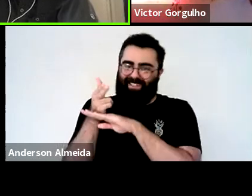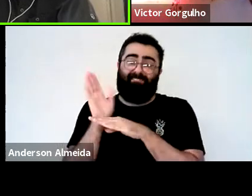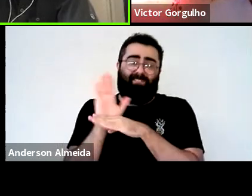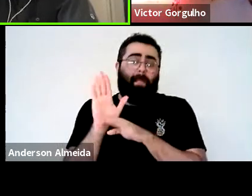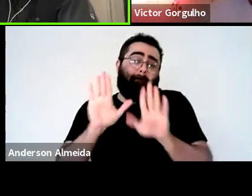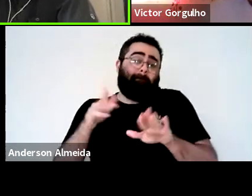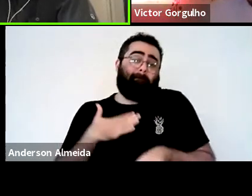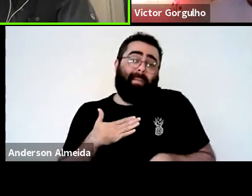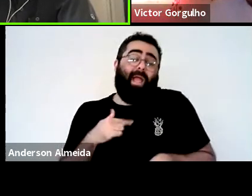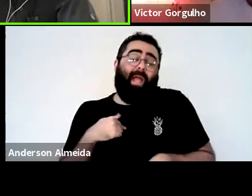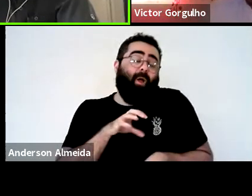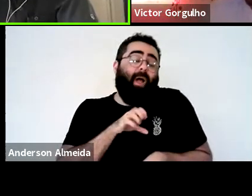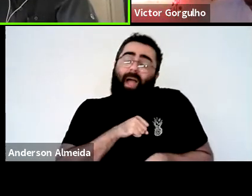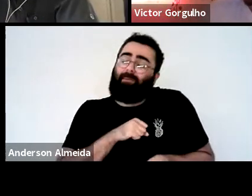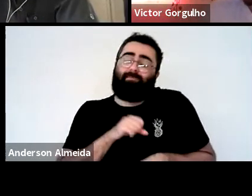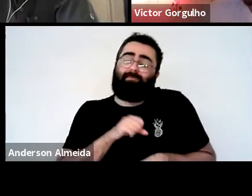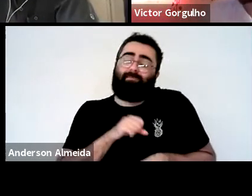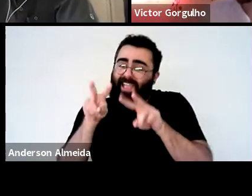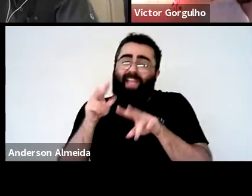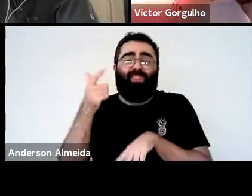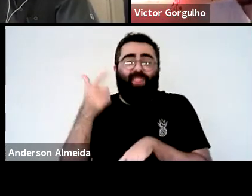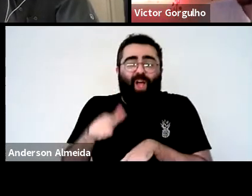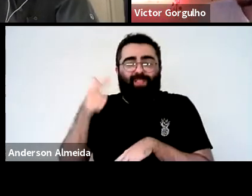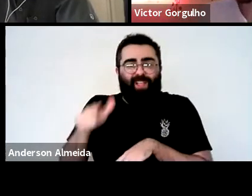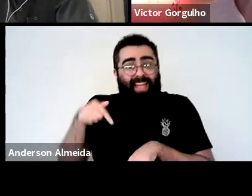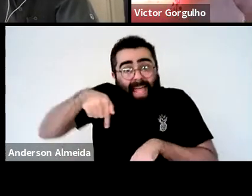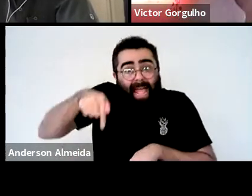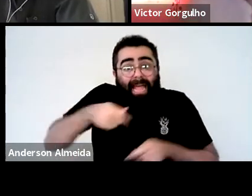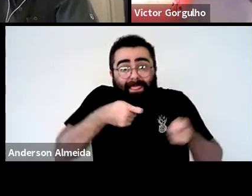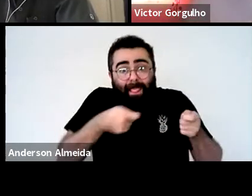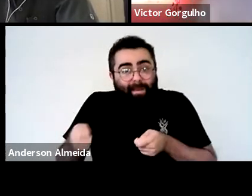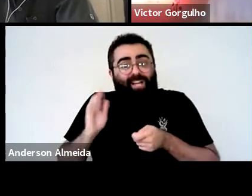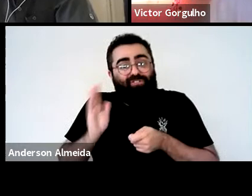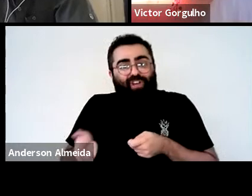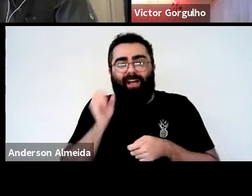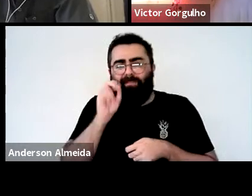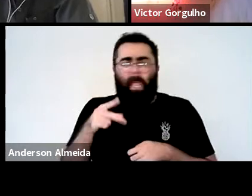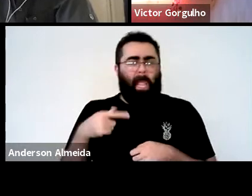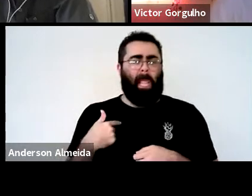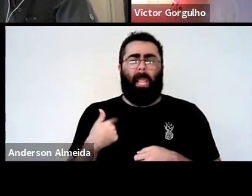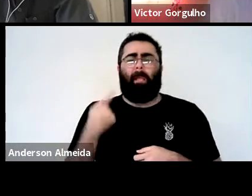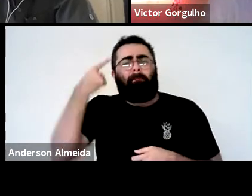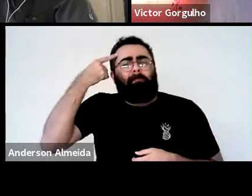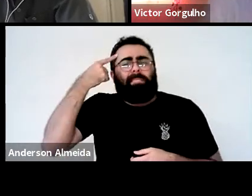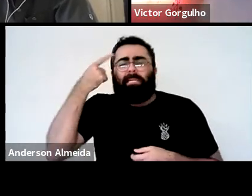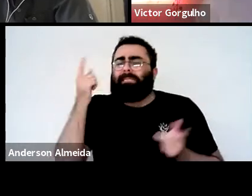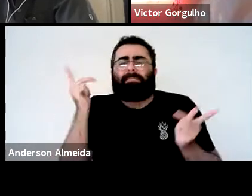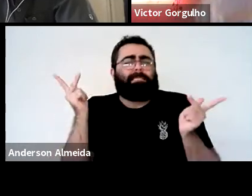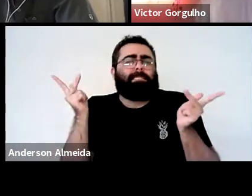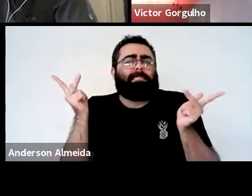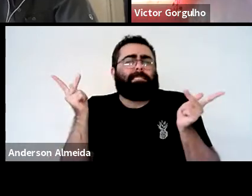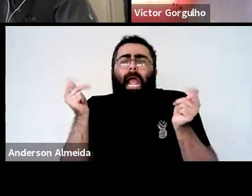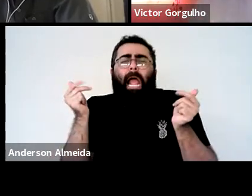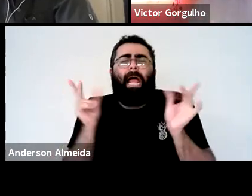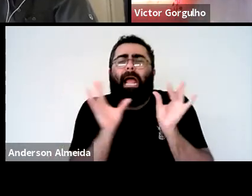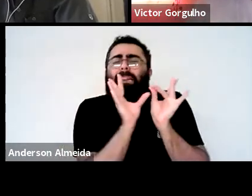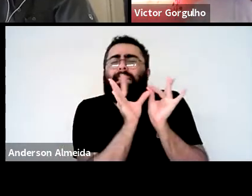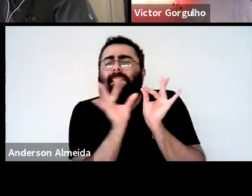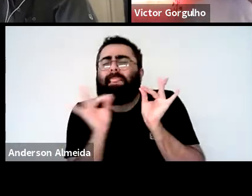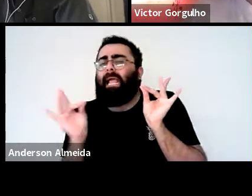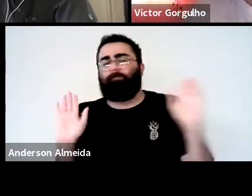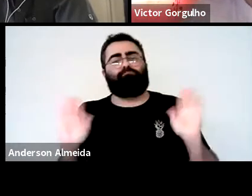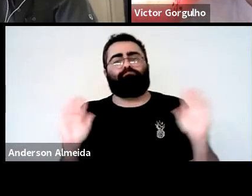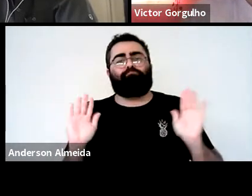consegui relação. voltar a ver o filme, tipo, essa semana, assim, sem pensar em, tipo, ai, detalhes técnicos, olhar para